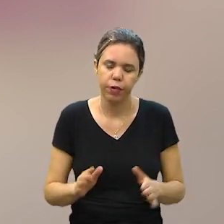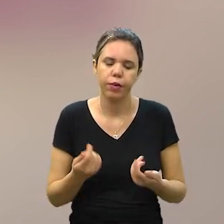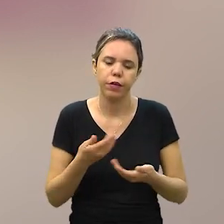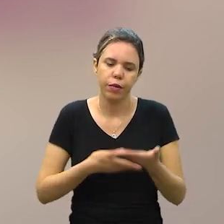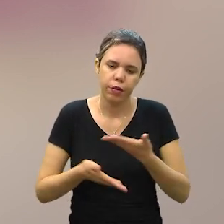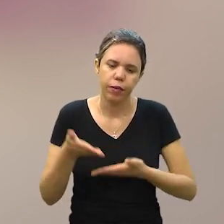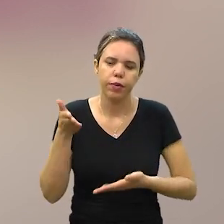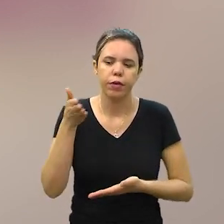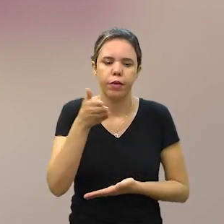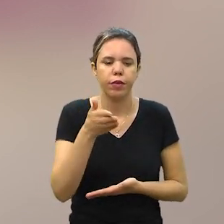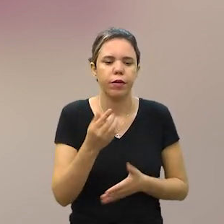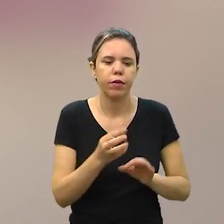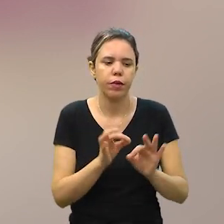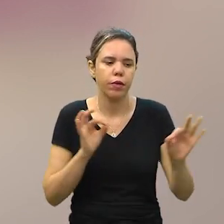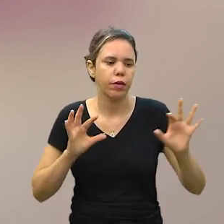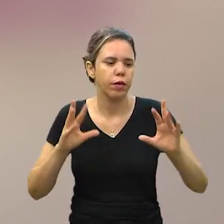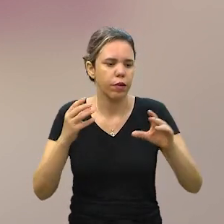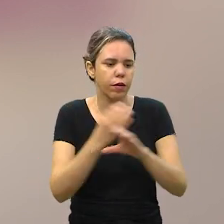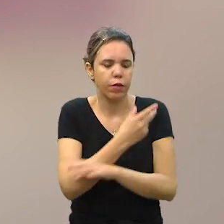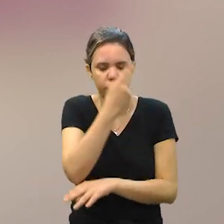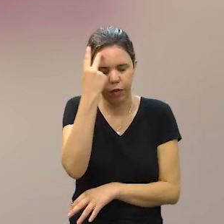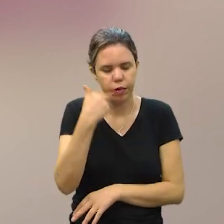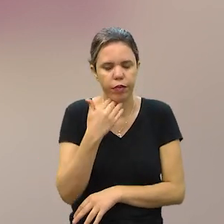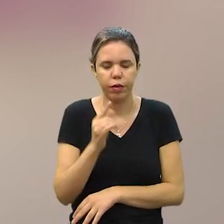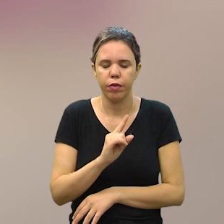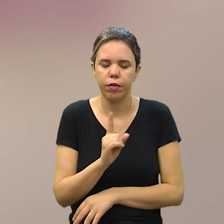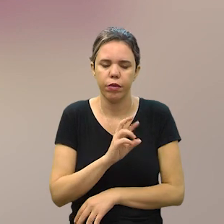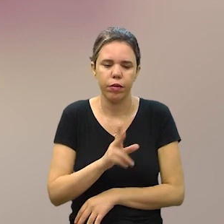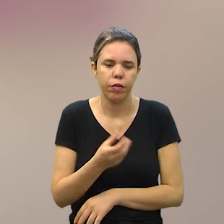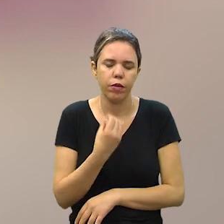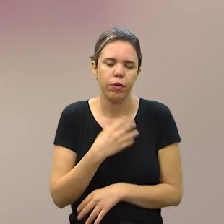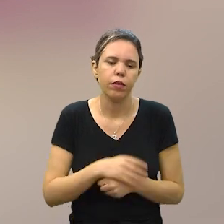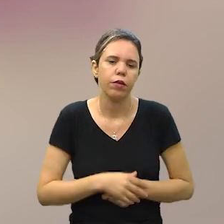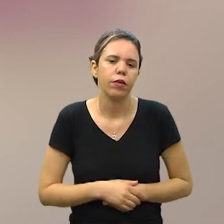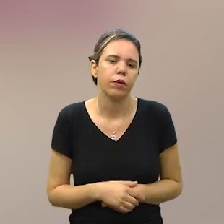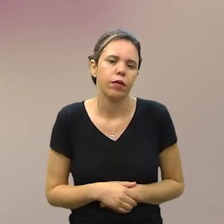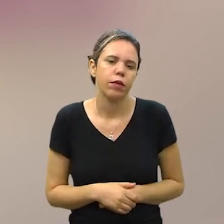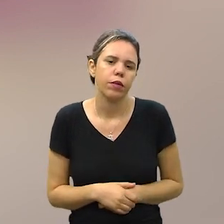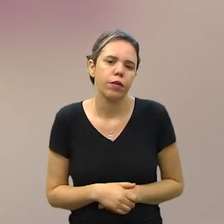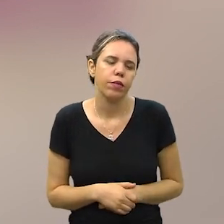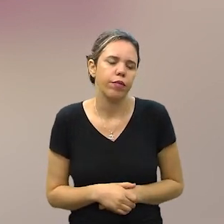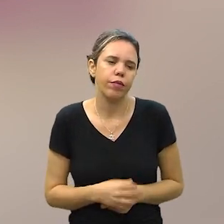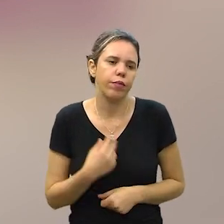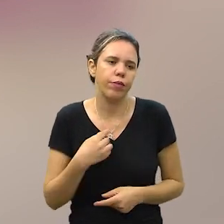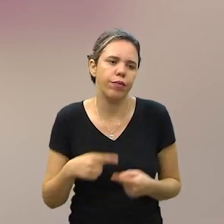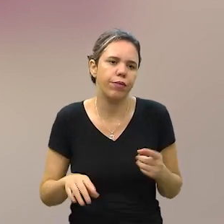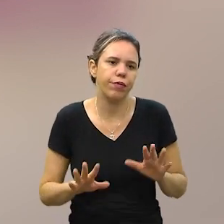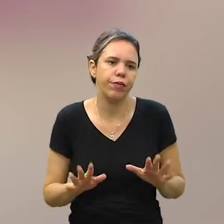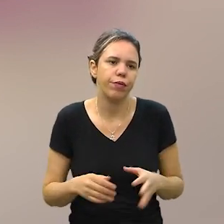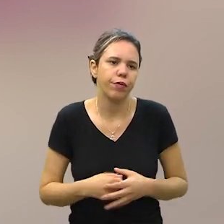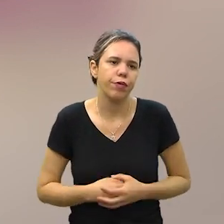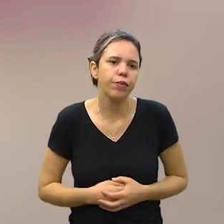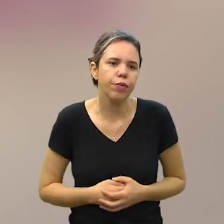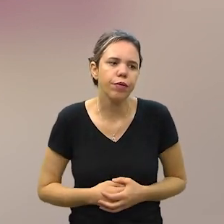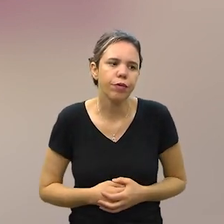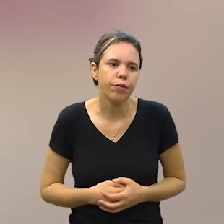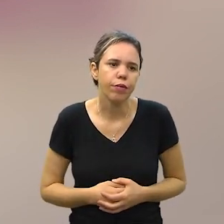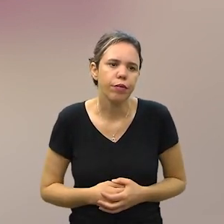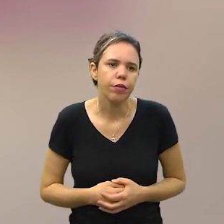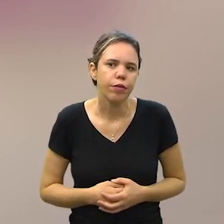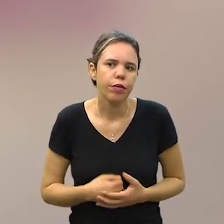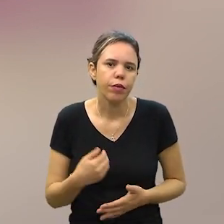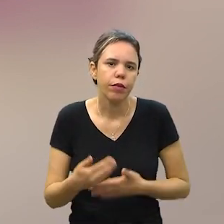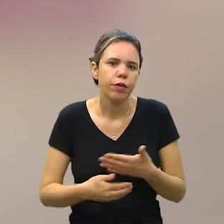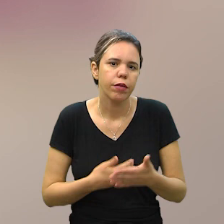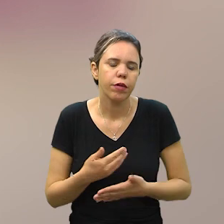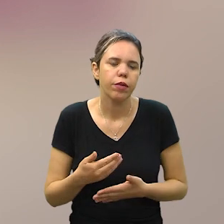cuidados, mas a gente ficar longe totalmente das pessoas, né? Isso é inviável, né? Uma